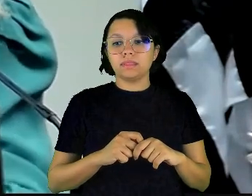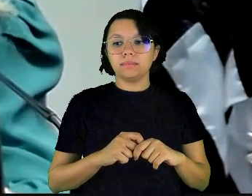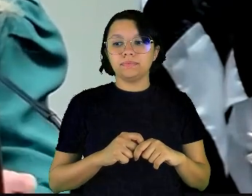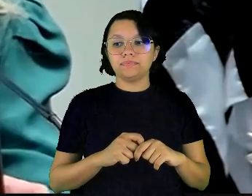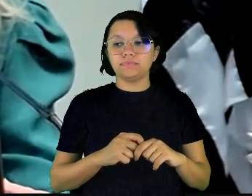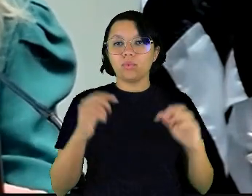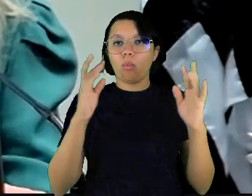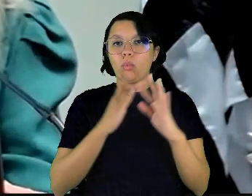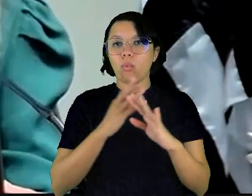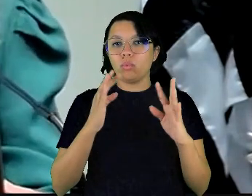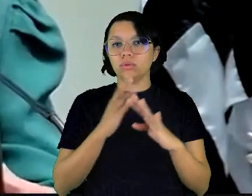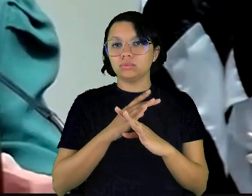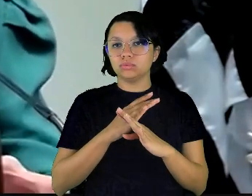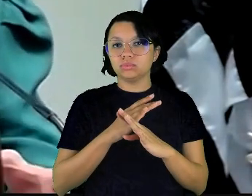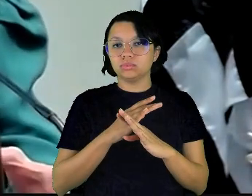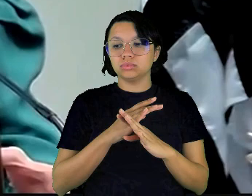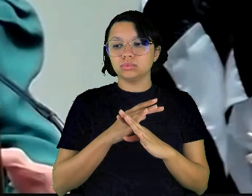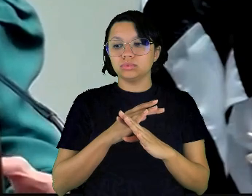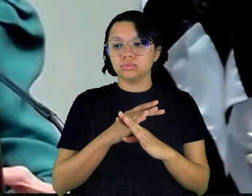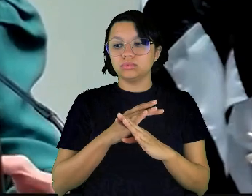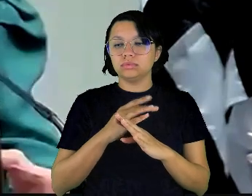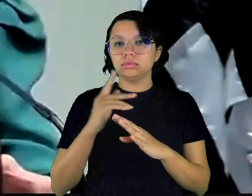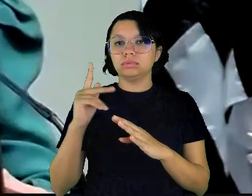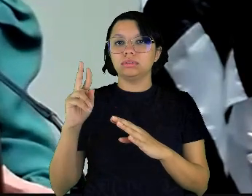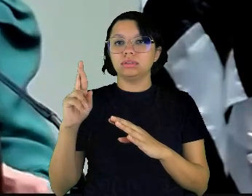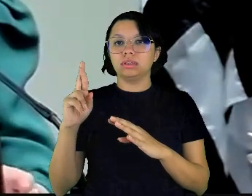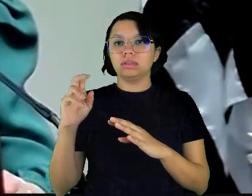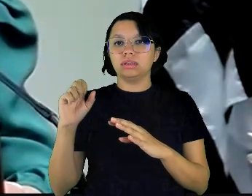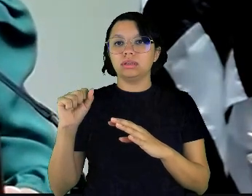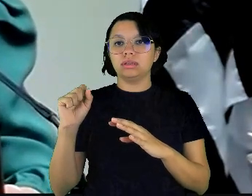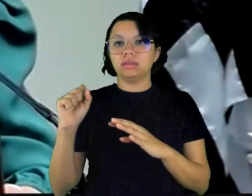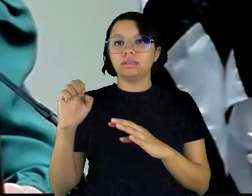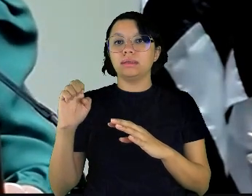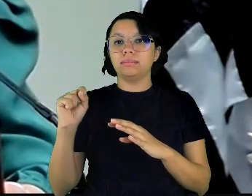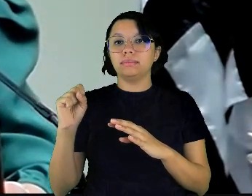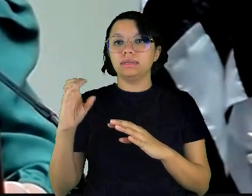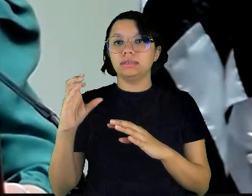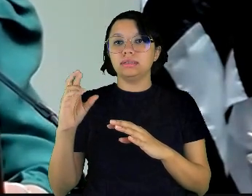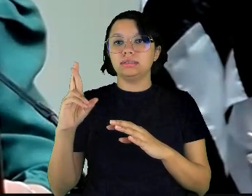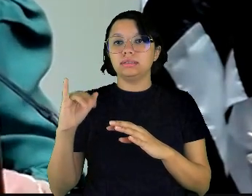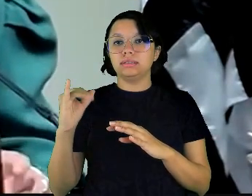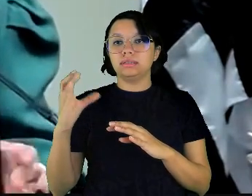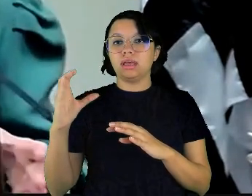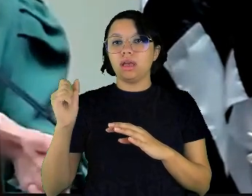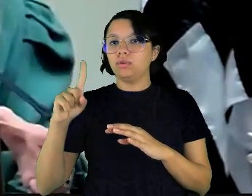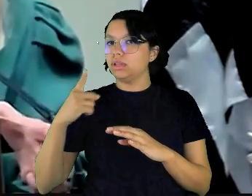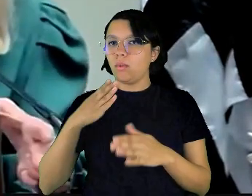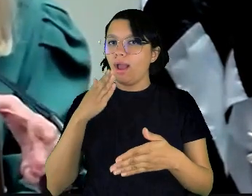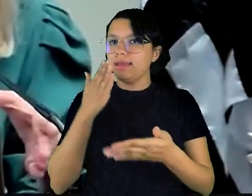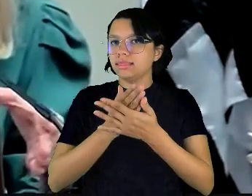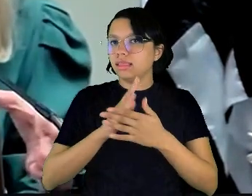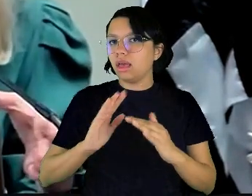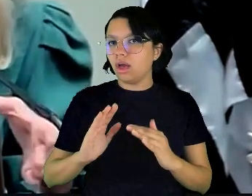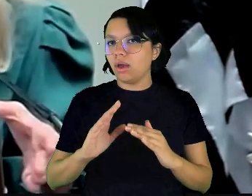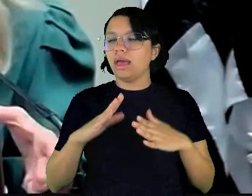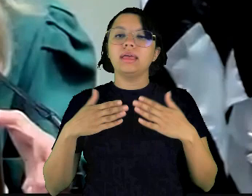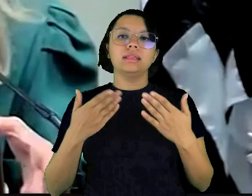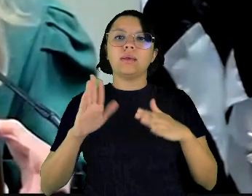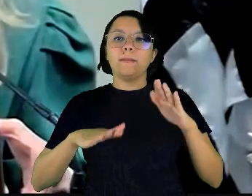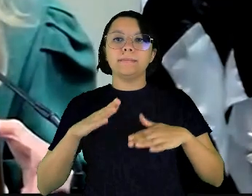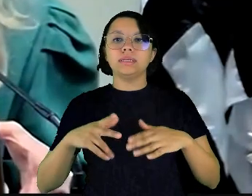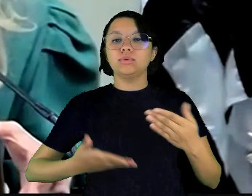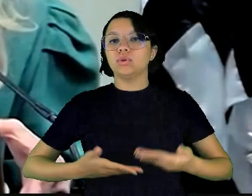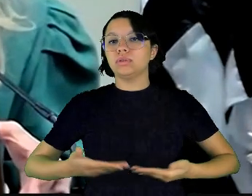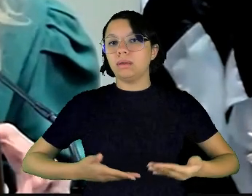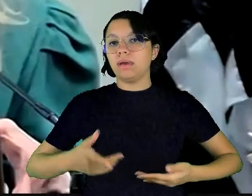o fluxo da prescrição não é interrompido. Então, o trabalhador, mesmo com o contrato